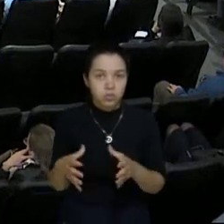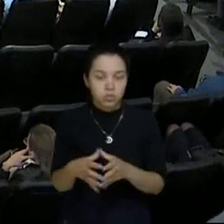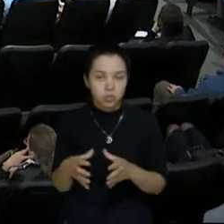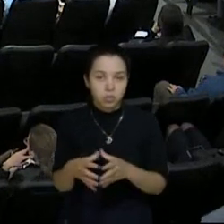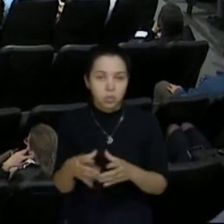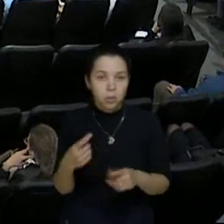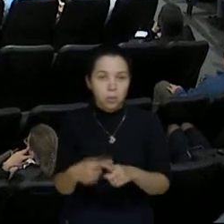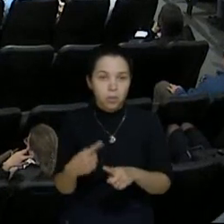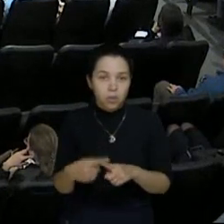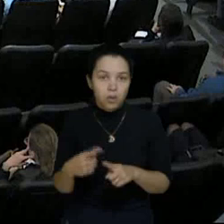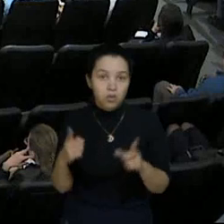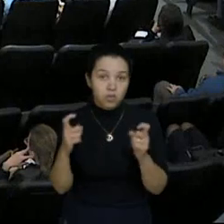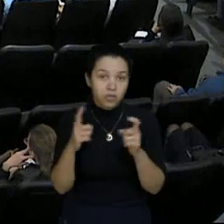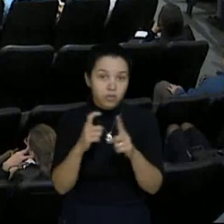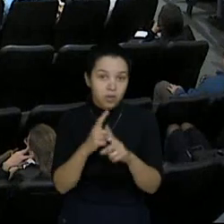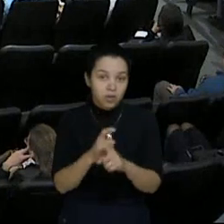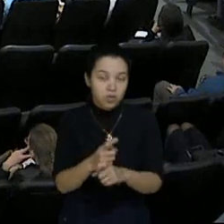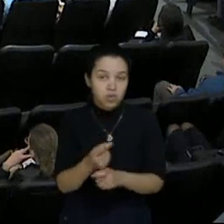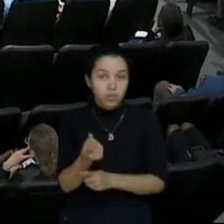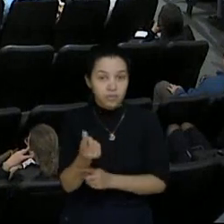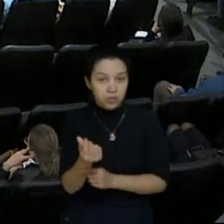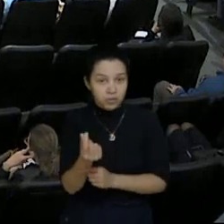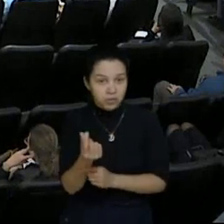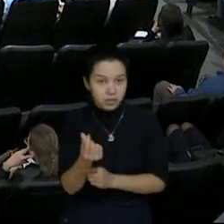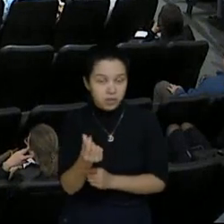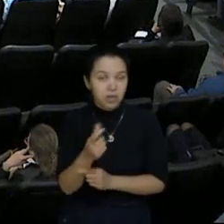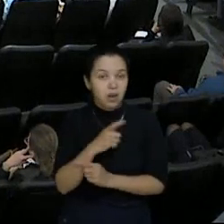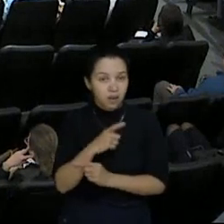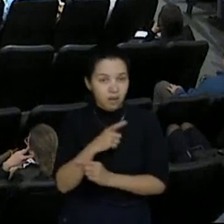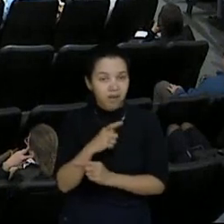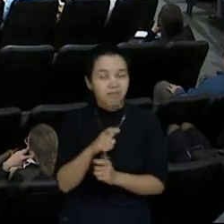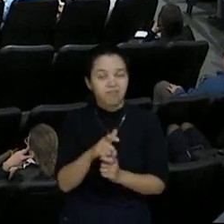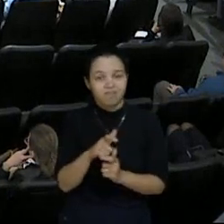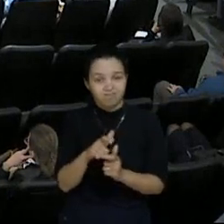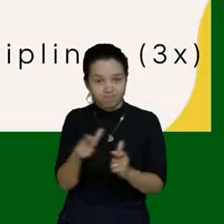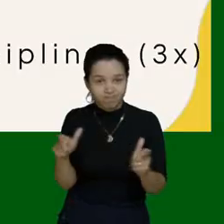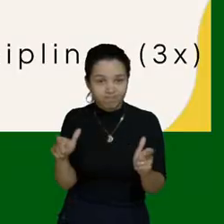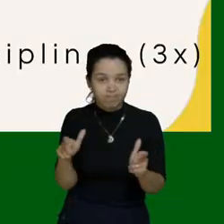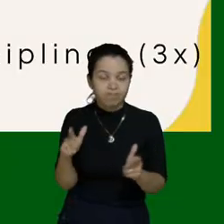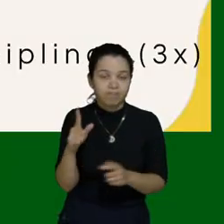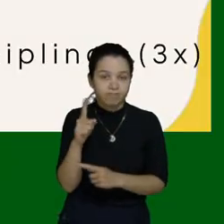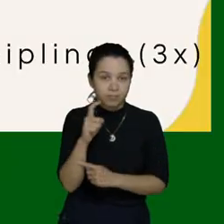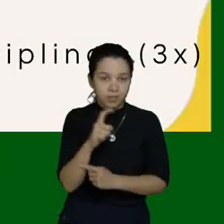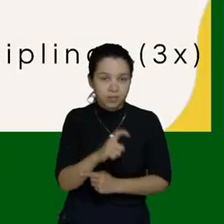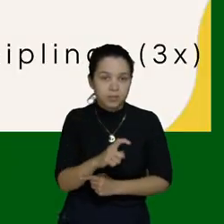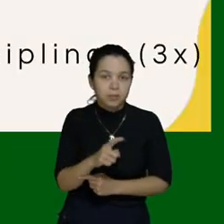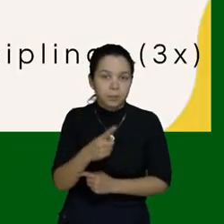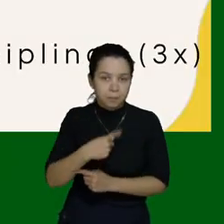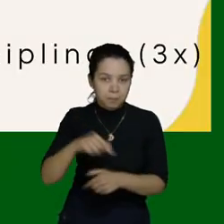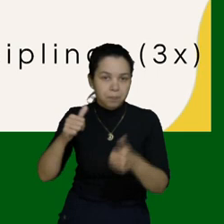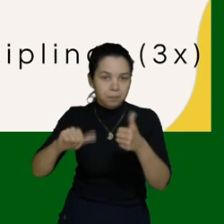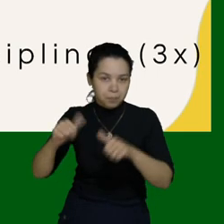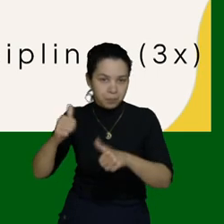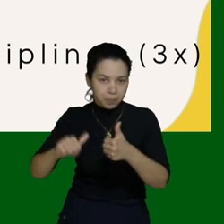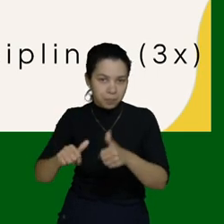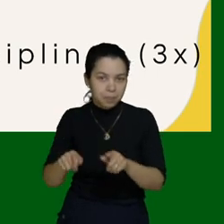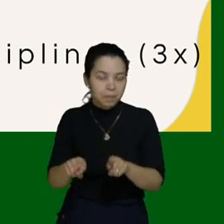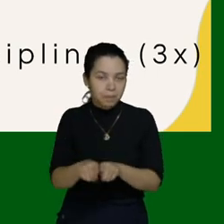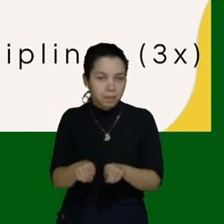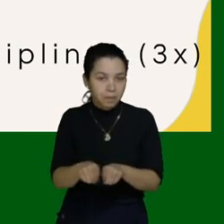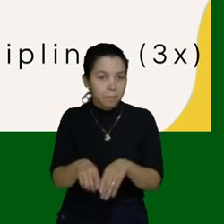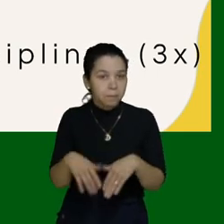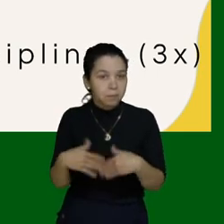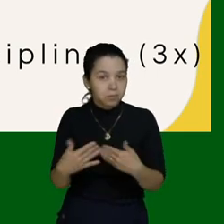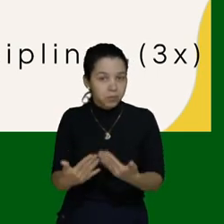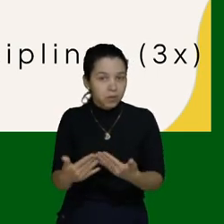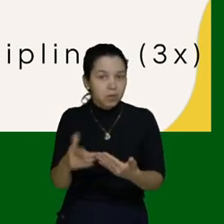a dificuldade financeira é muito grande então isso a gente considera bastante então esse processo em torno de